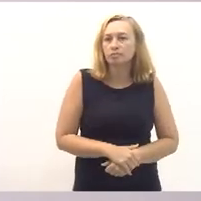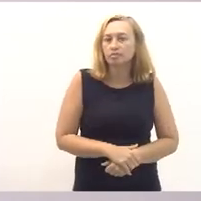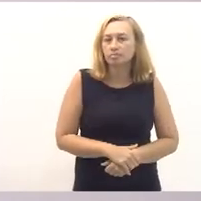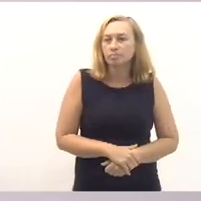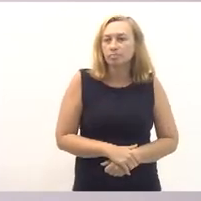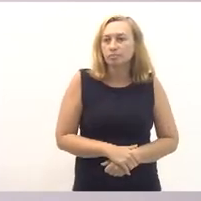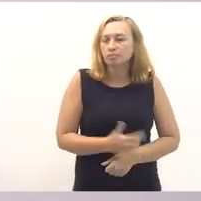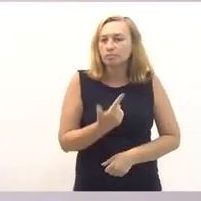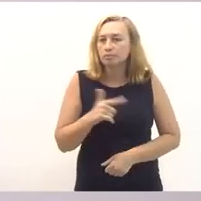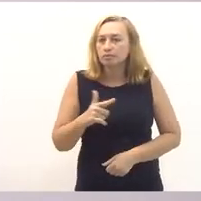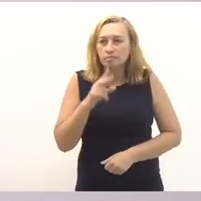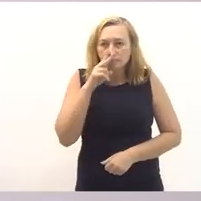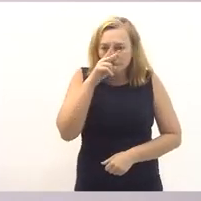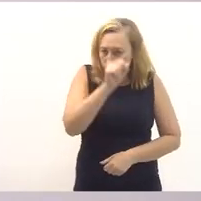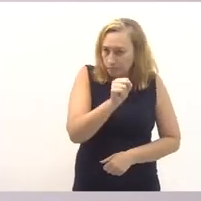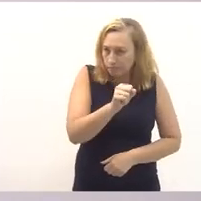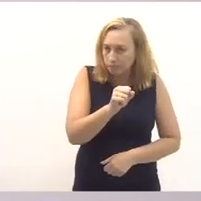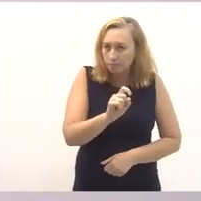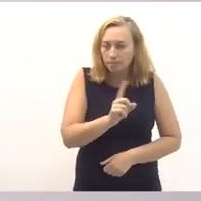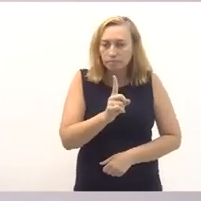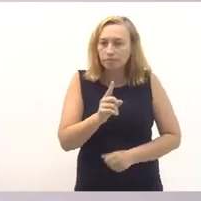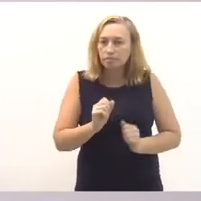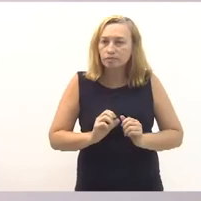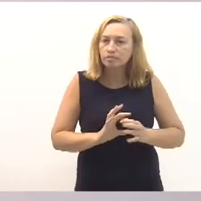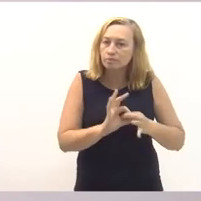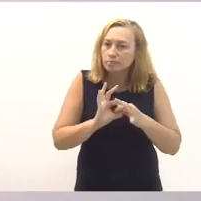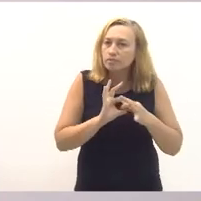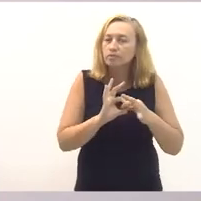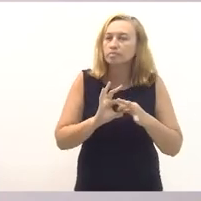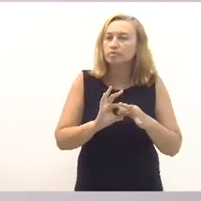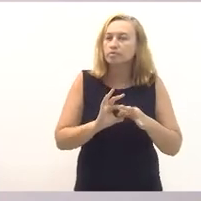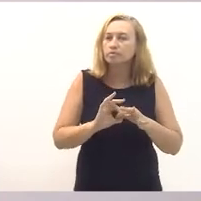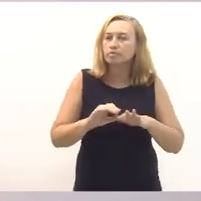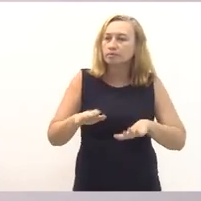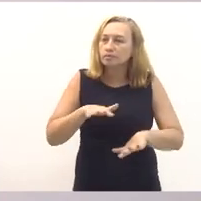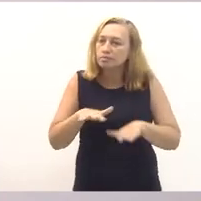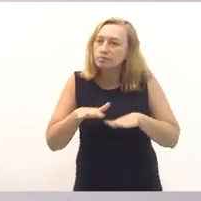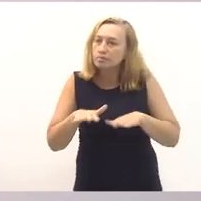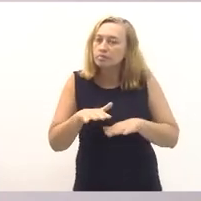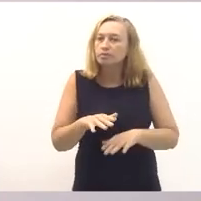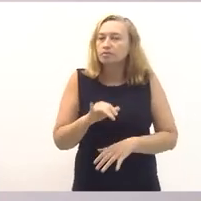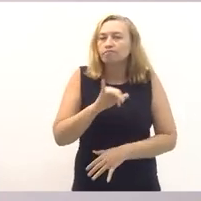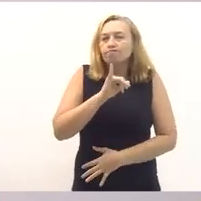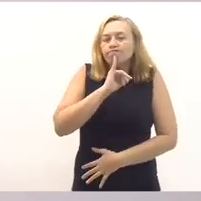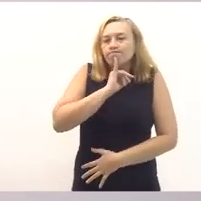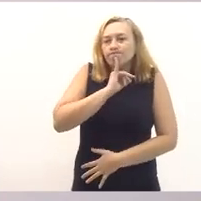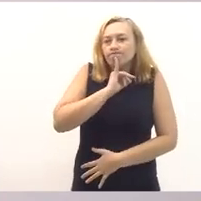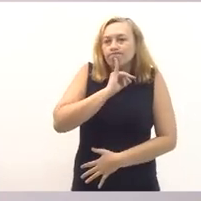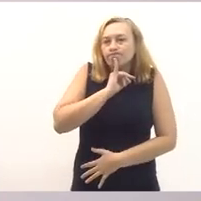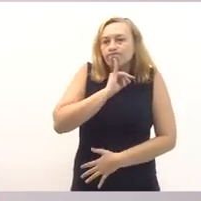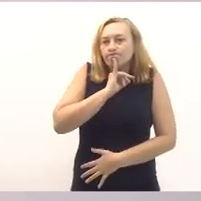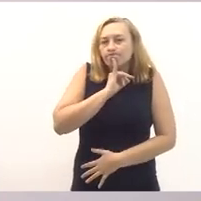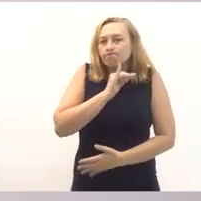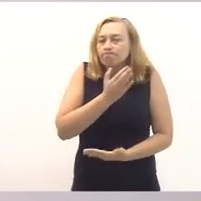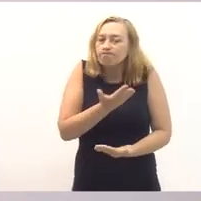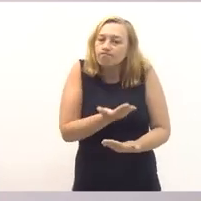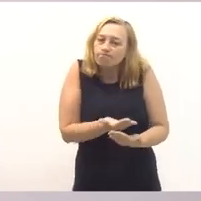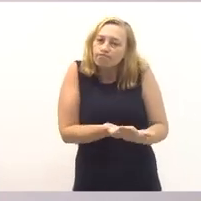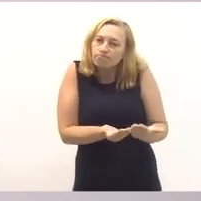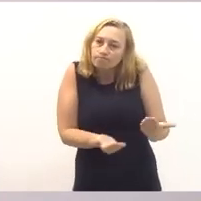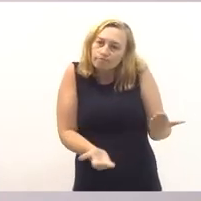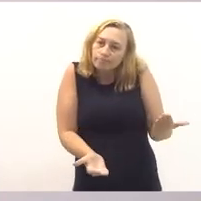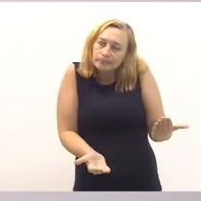se não tiver força se a gente não se unir como movimento infelizmente esse ciclo ele vai se